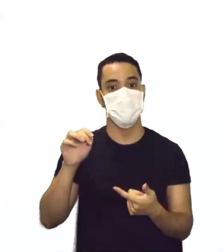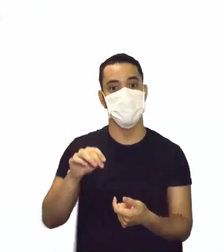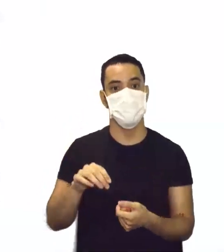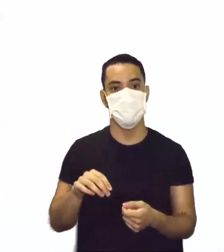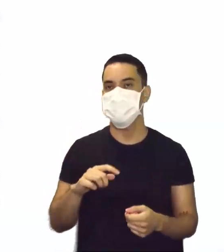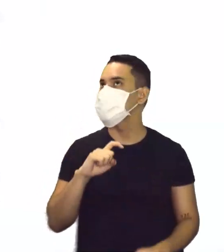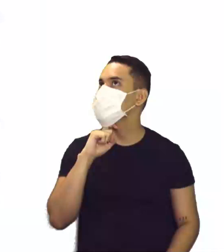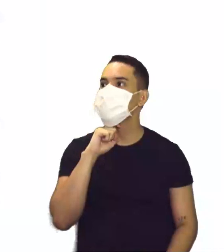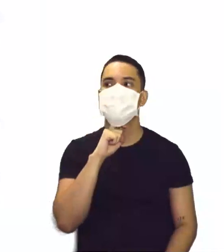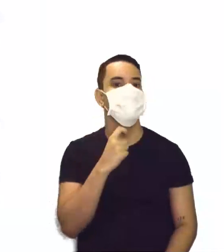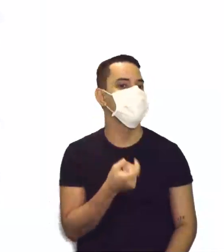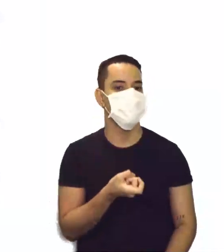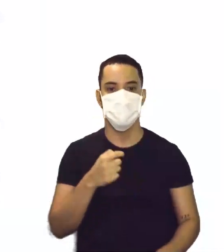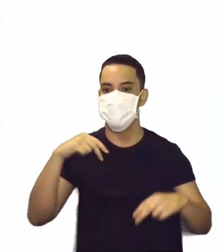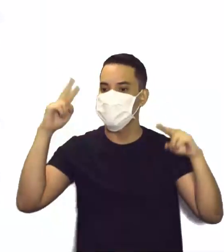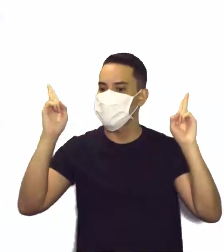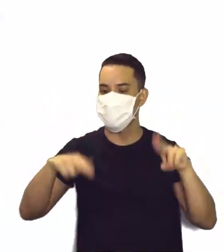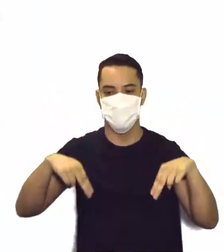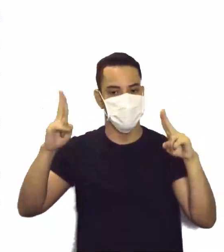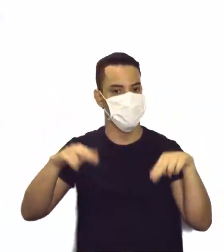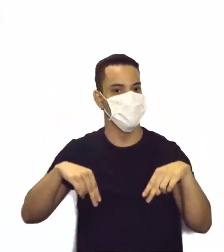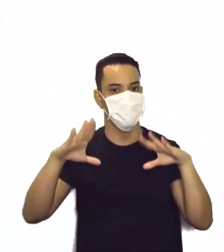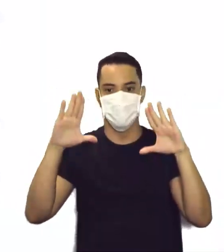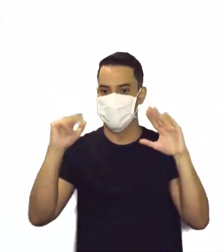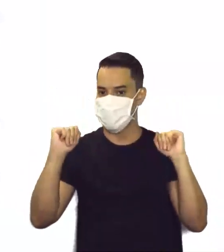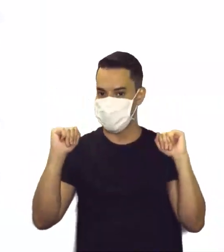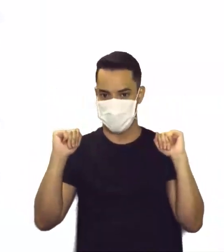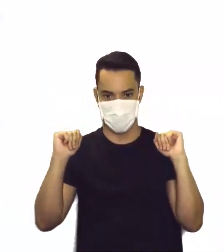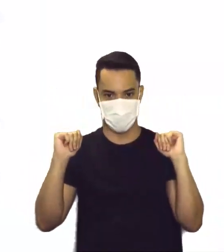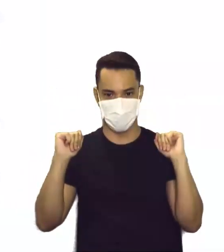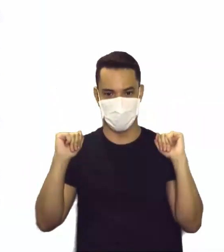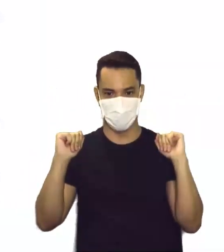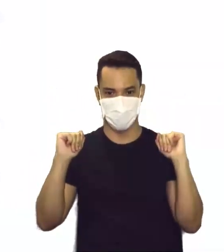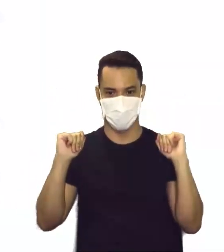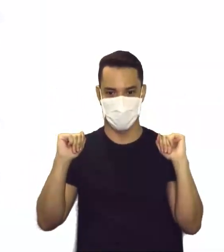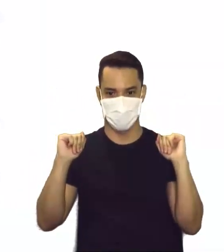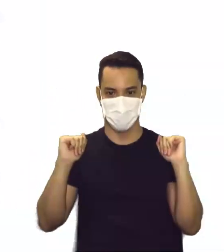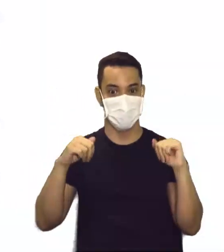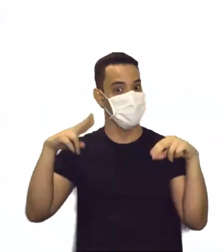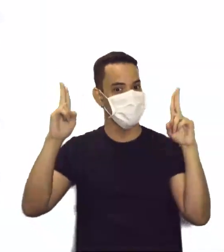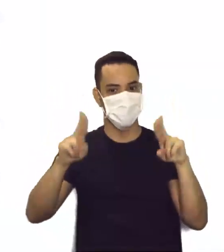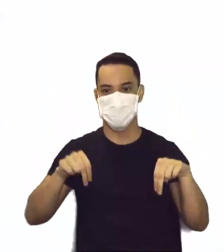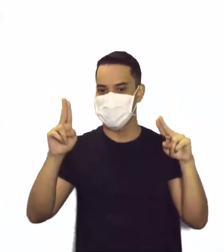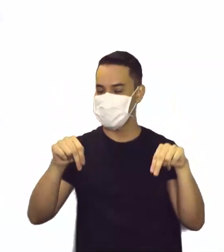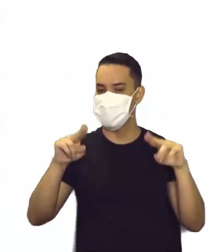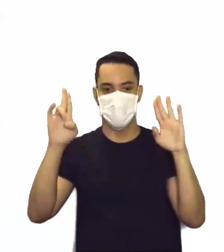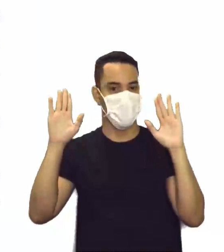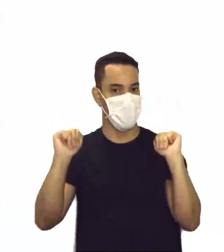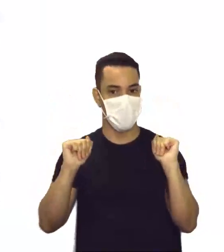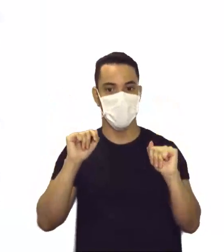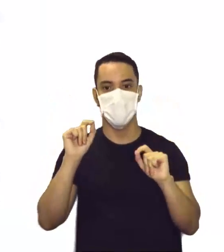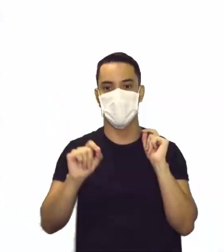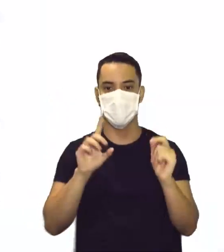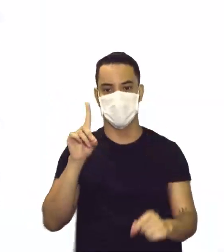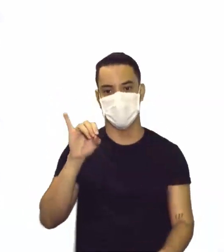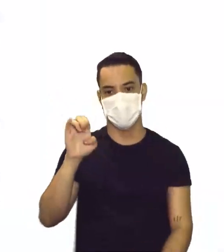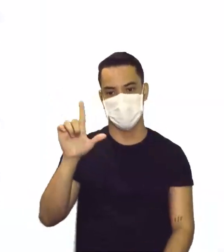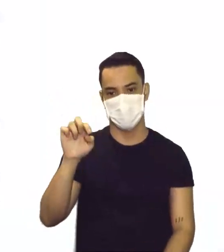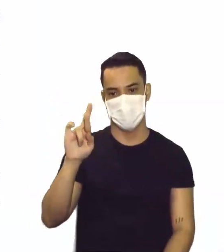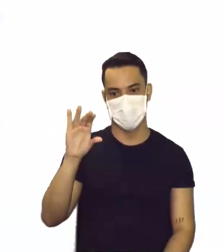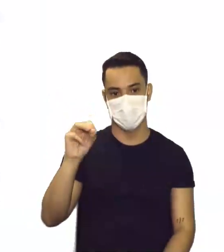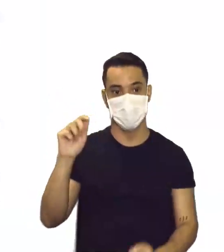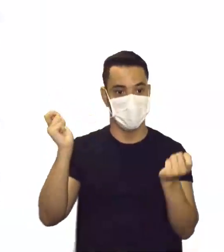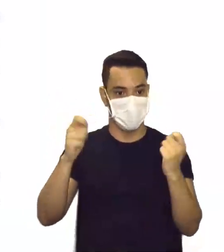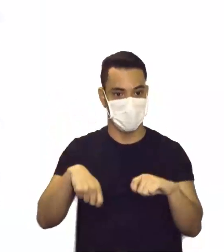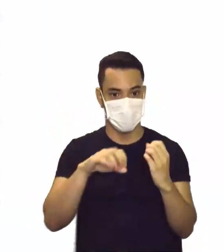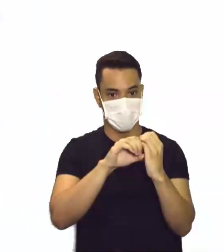hipótese alguma, ou seja, de jeito nenhum, né? Em hipótese alguma, um dielétrico pode